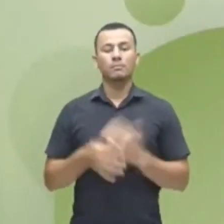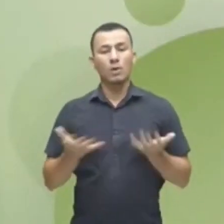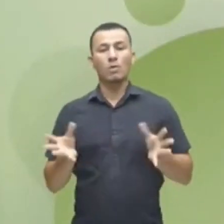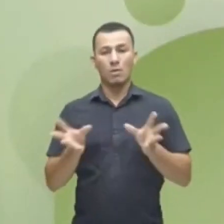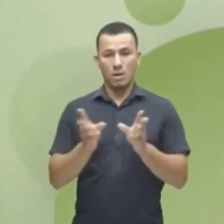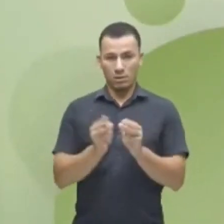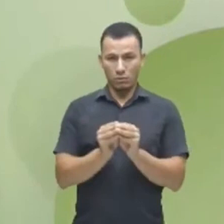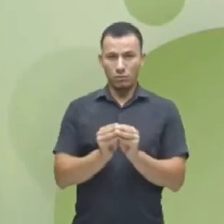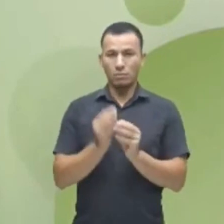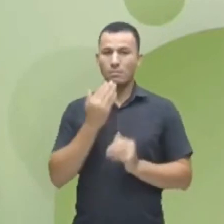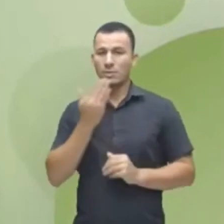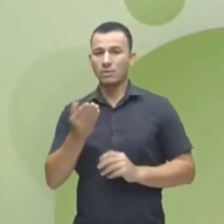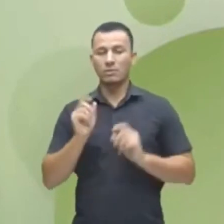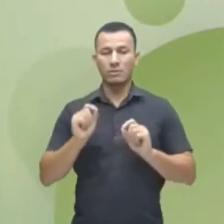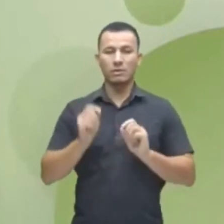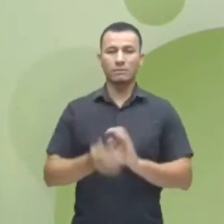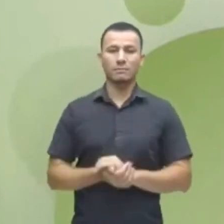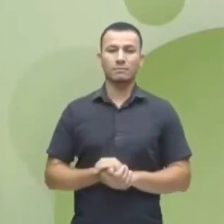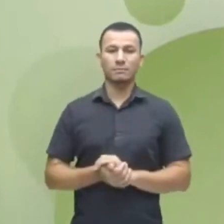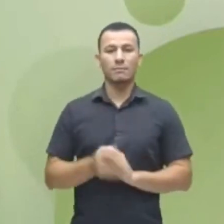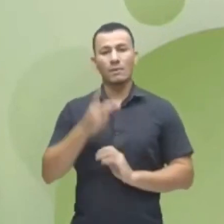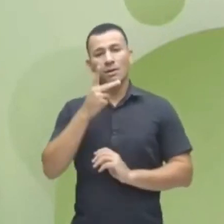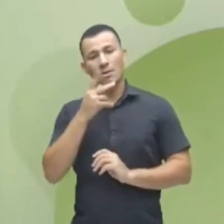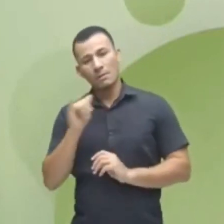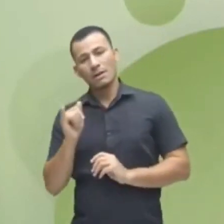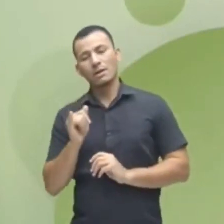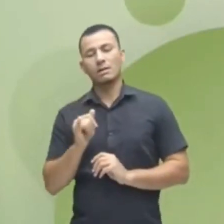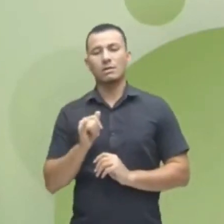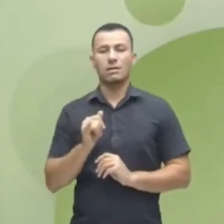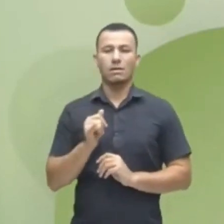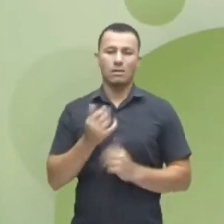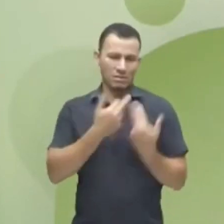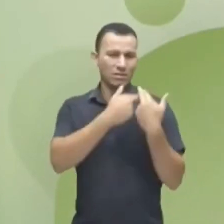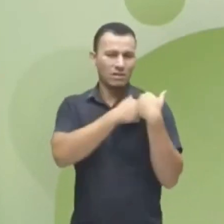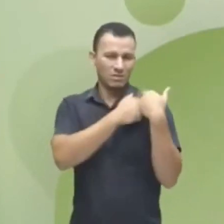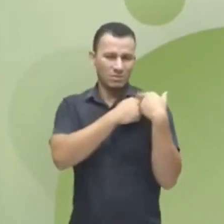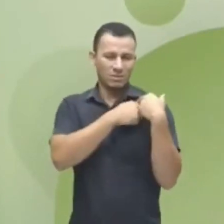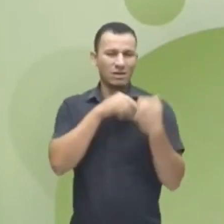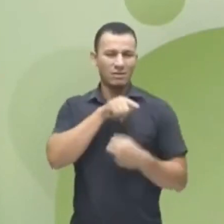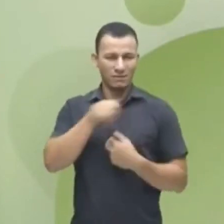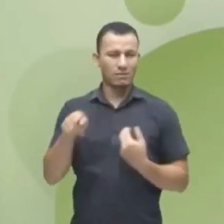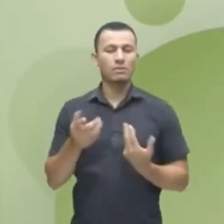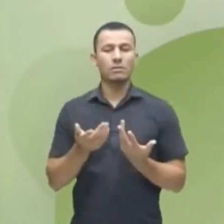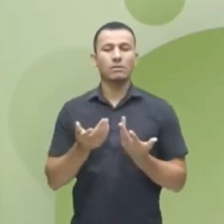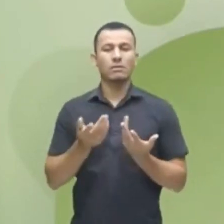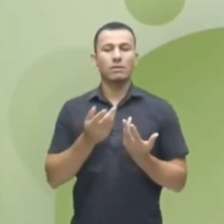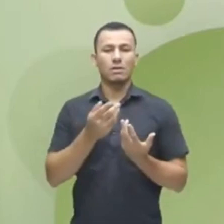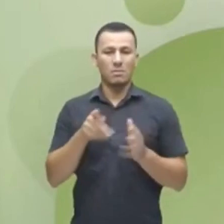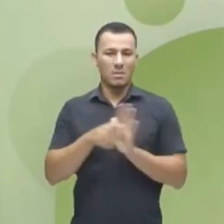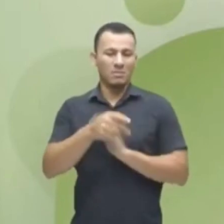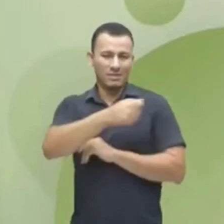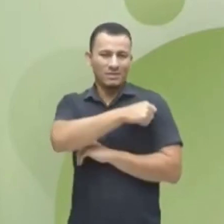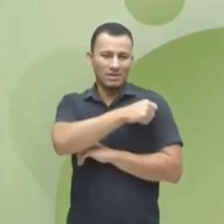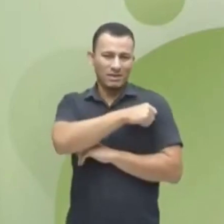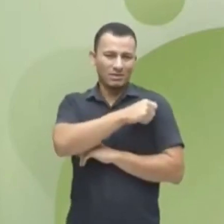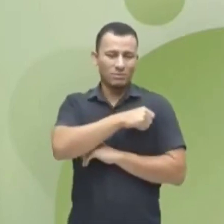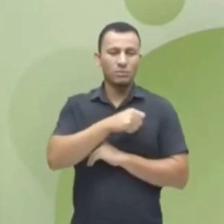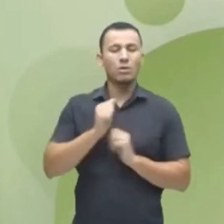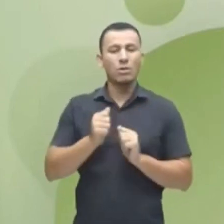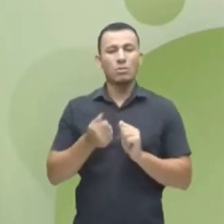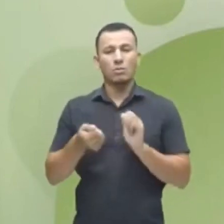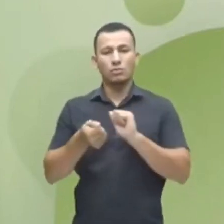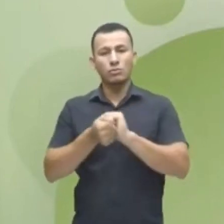resumo de hoje, também que os pais, né, os responsáveis das nossas crianças, que também acompanhem